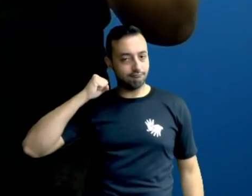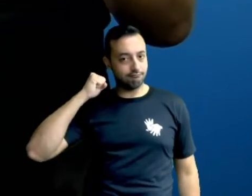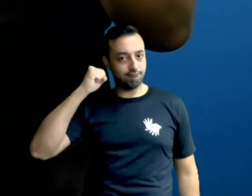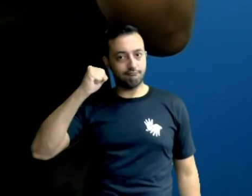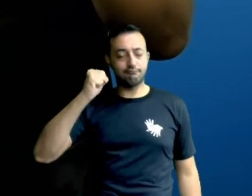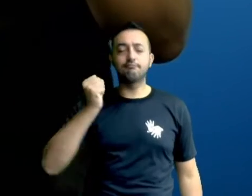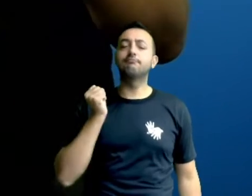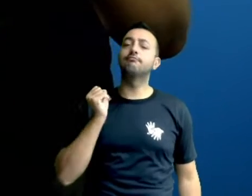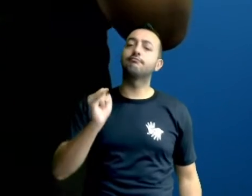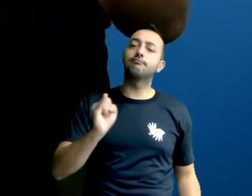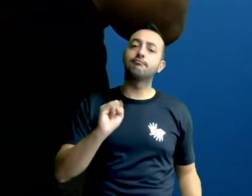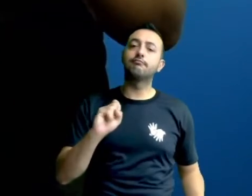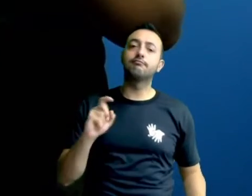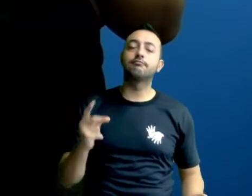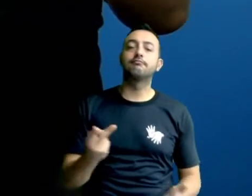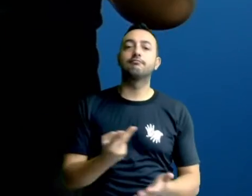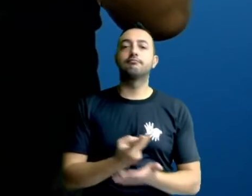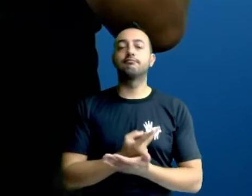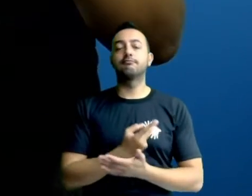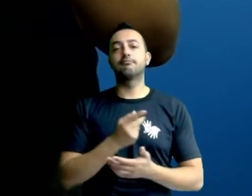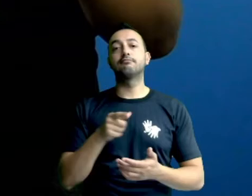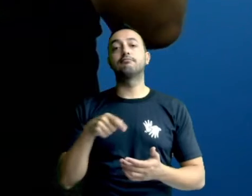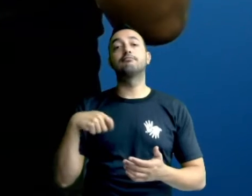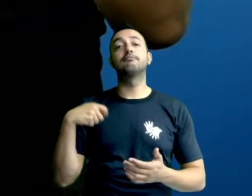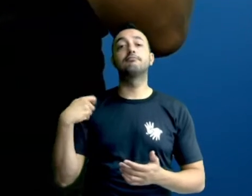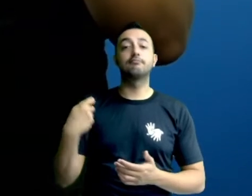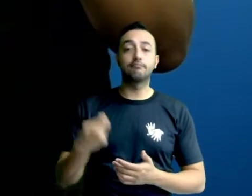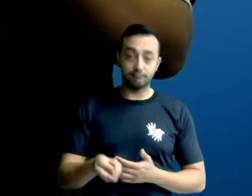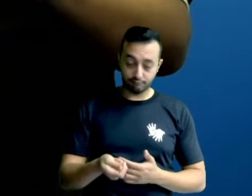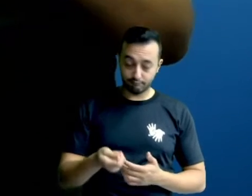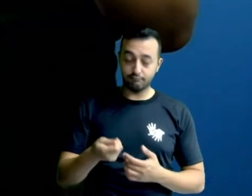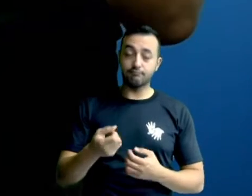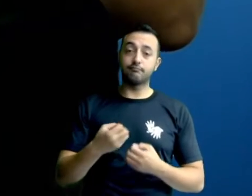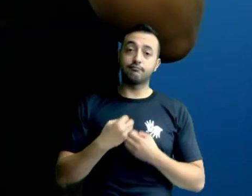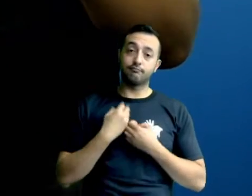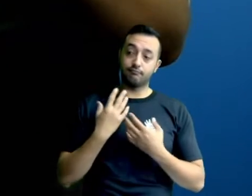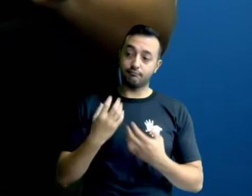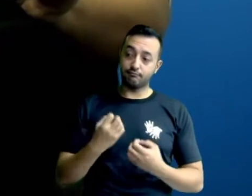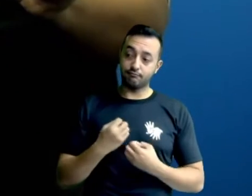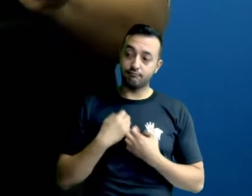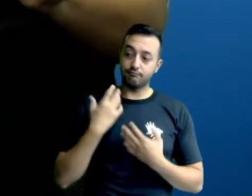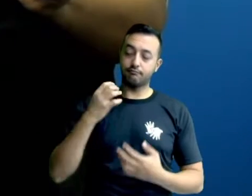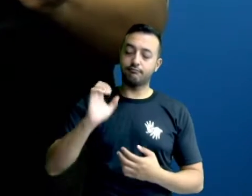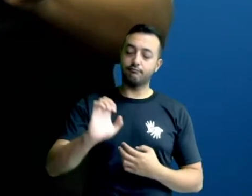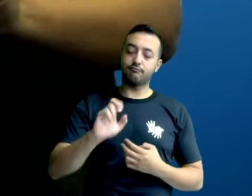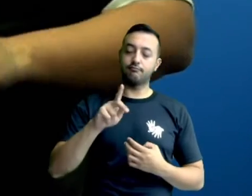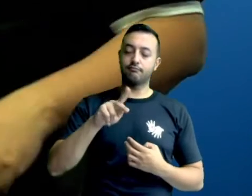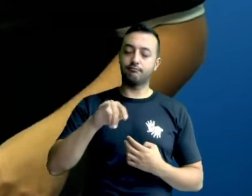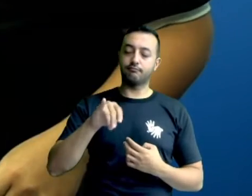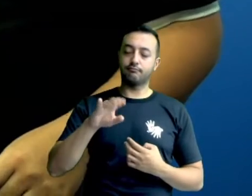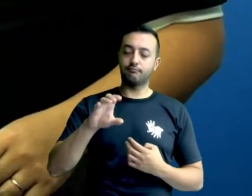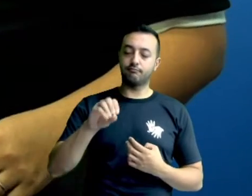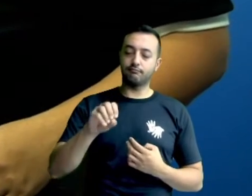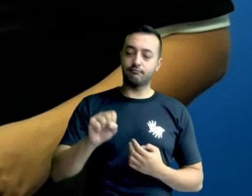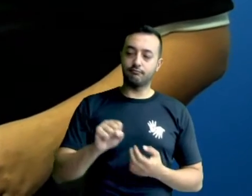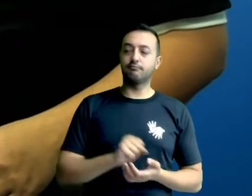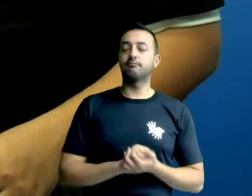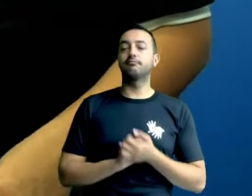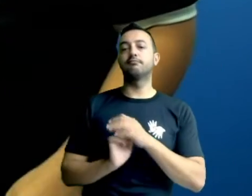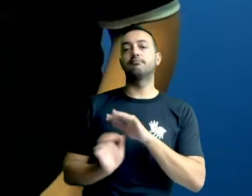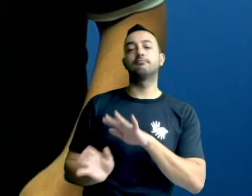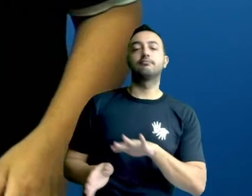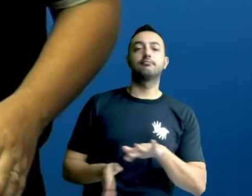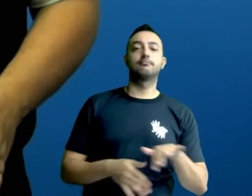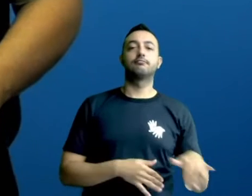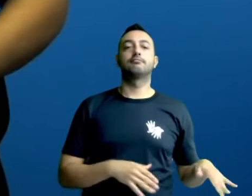acontecer, classificamos eles como poemas épicos, tá bom?